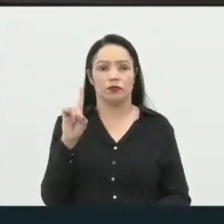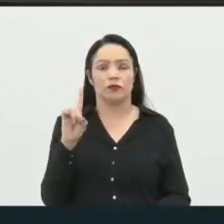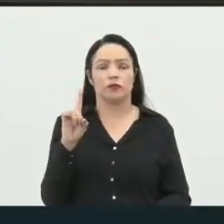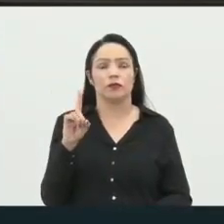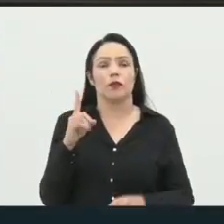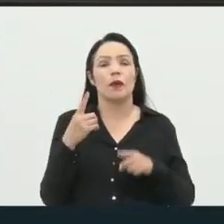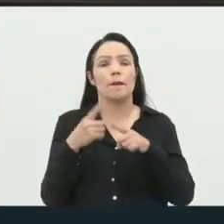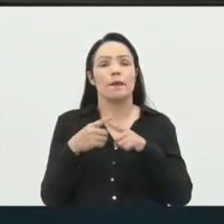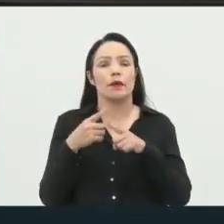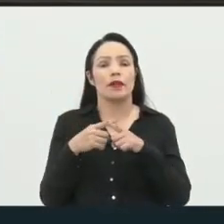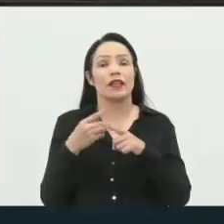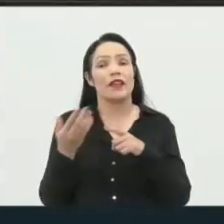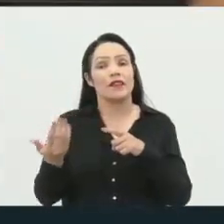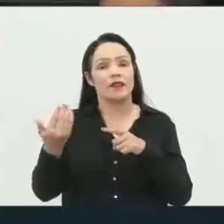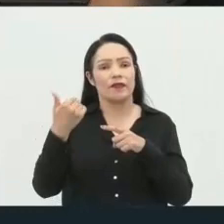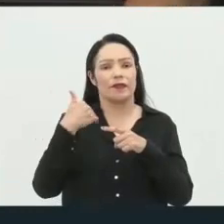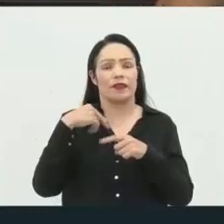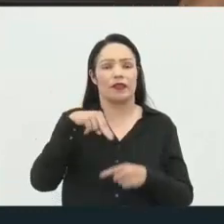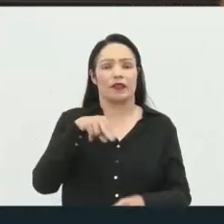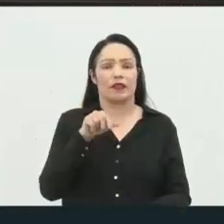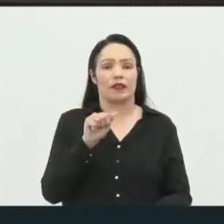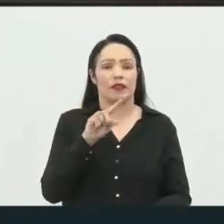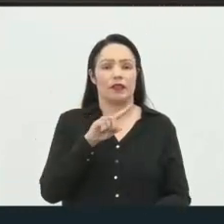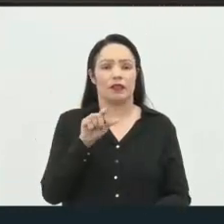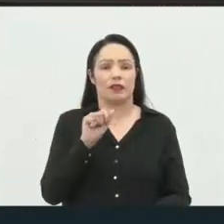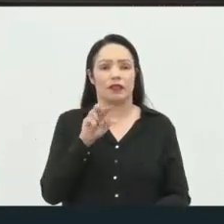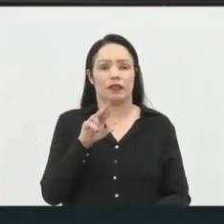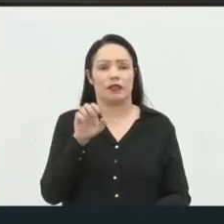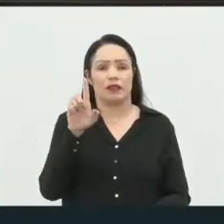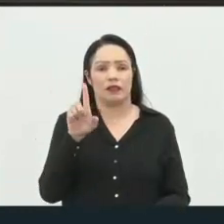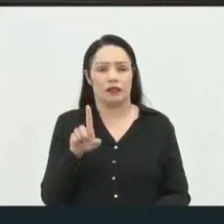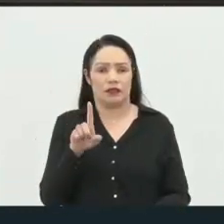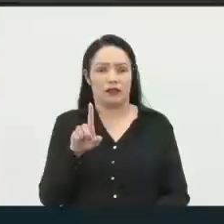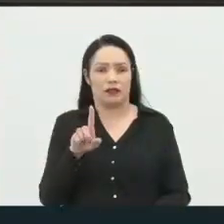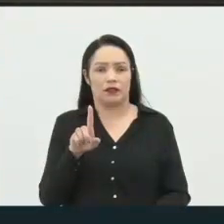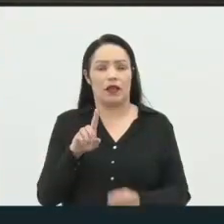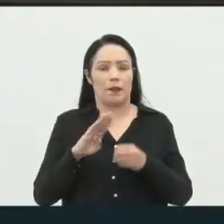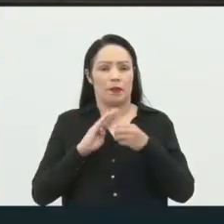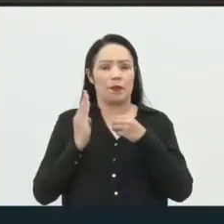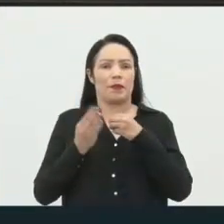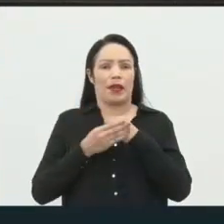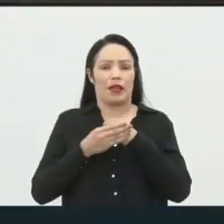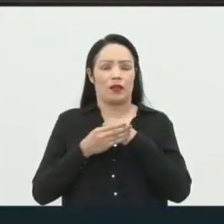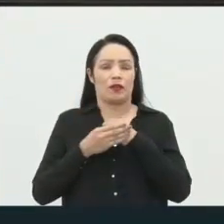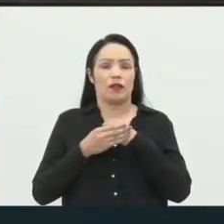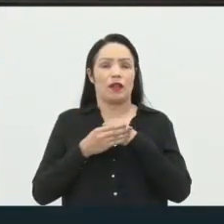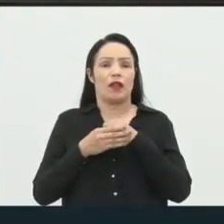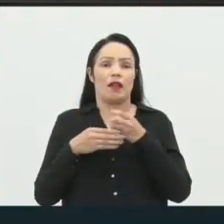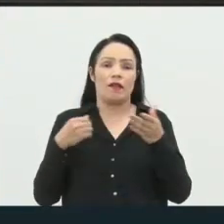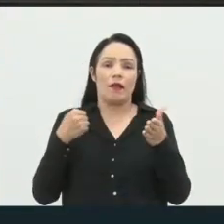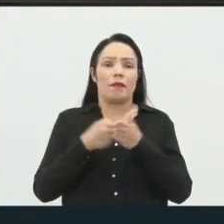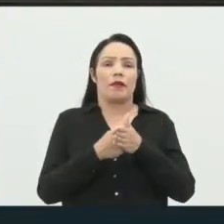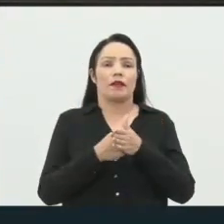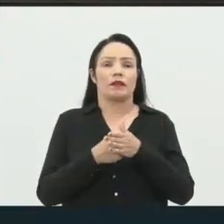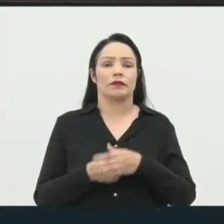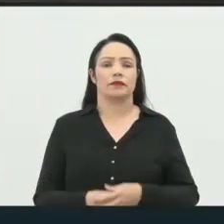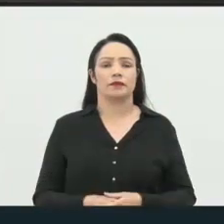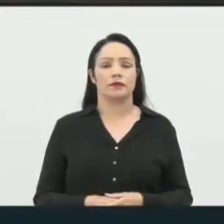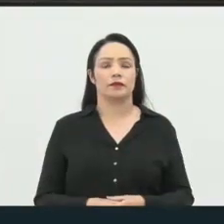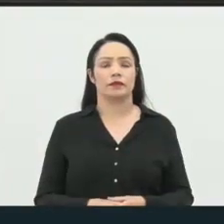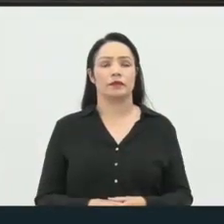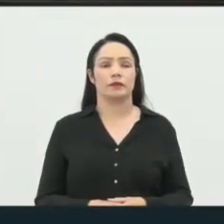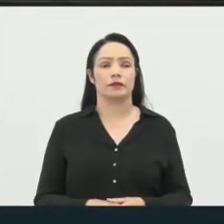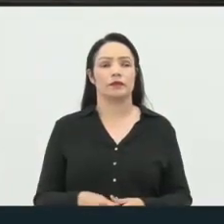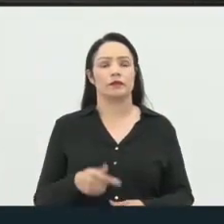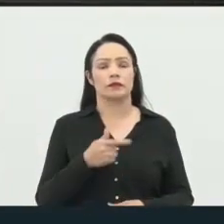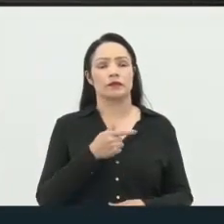vem da Nazaré sentido bairro acaba batendo ali diga-se por sinal a semana